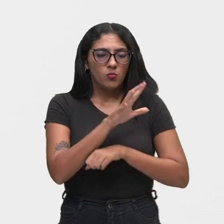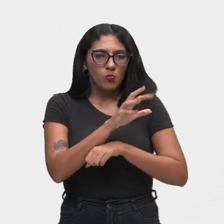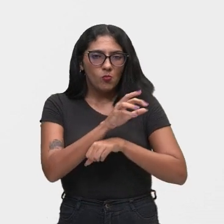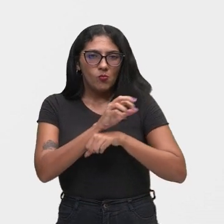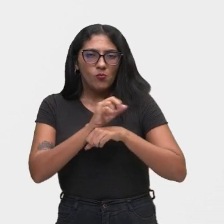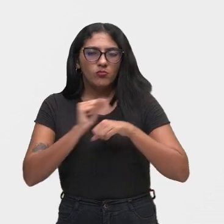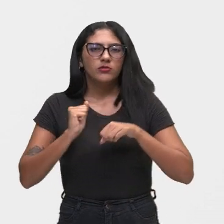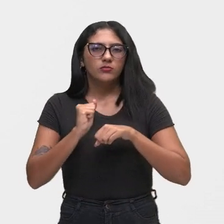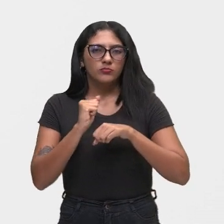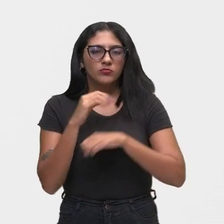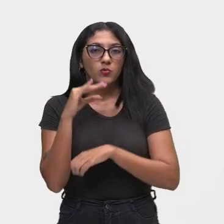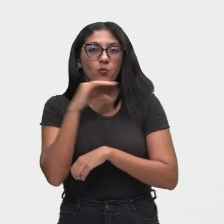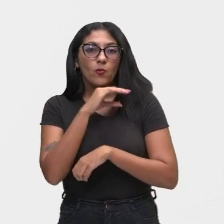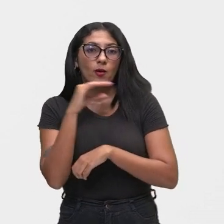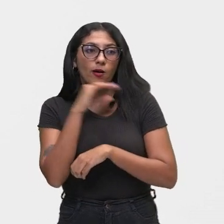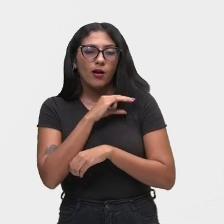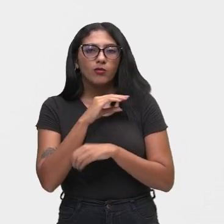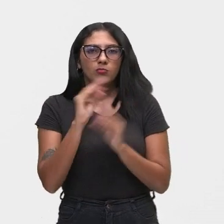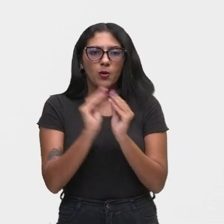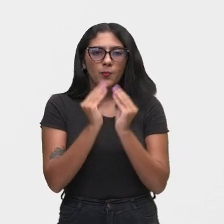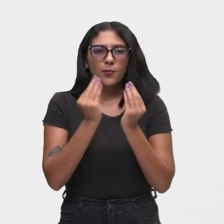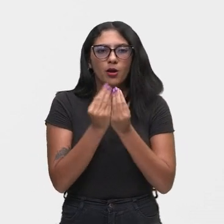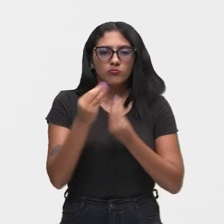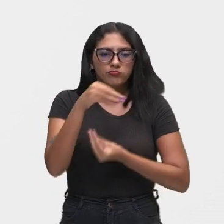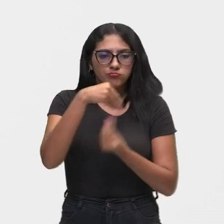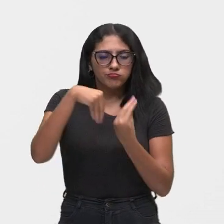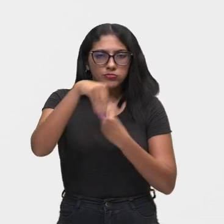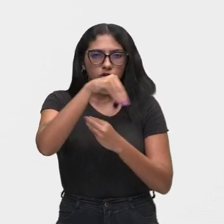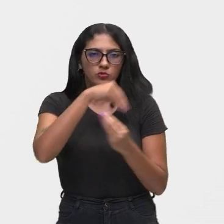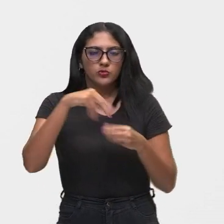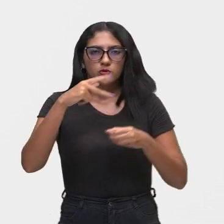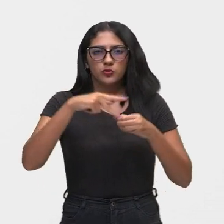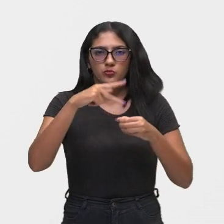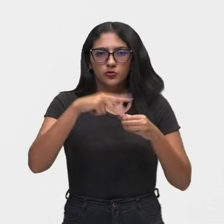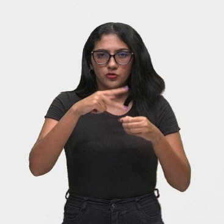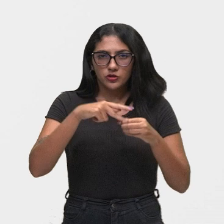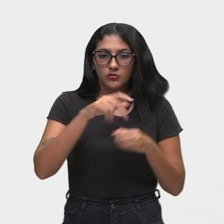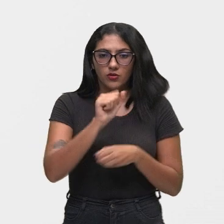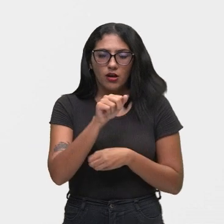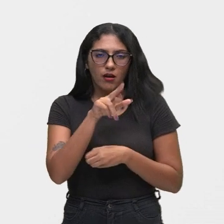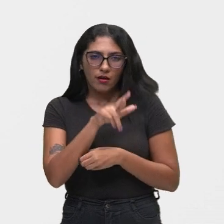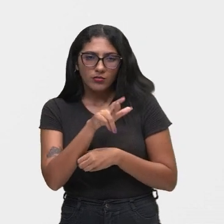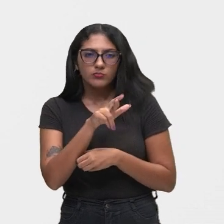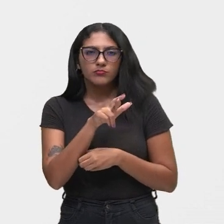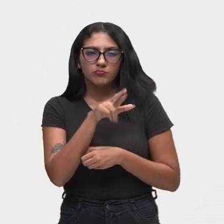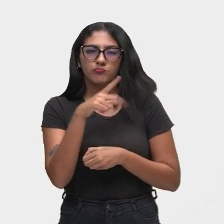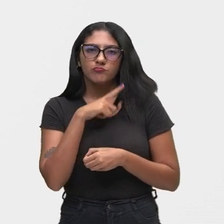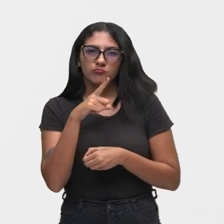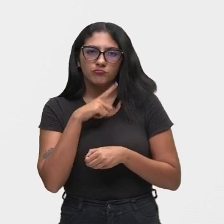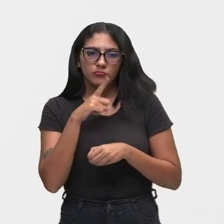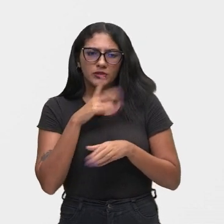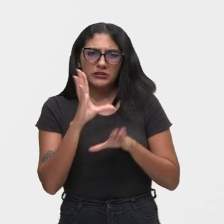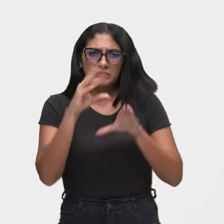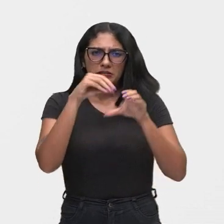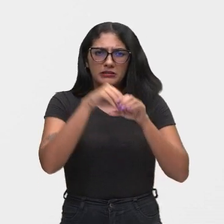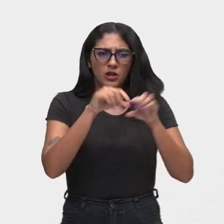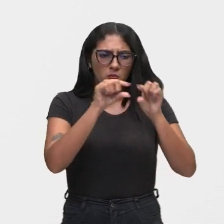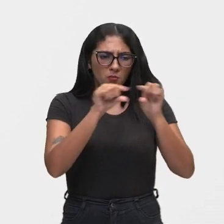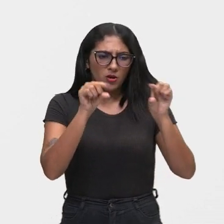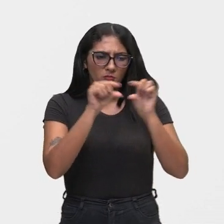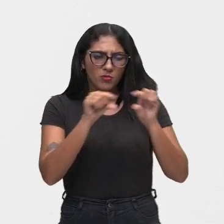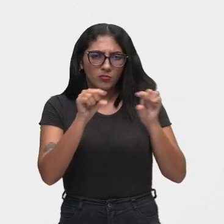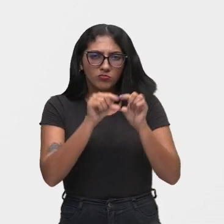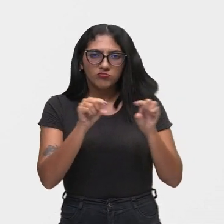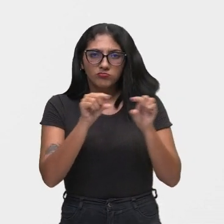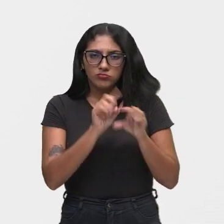partir da queima de uma mistura de combustível e ar que periodicamente é injetada no interior dos seus cilindros, que são as velas que eu